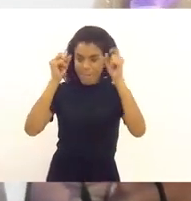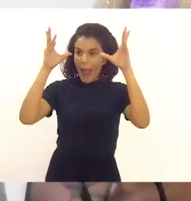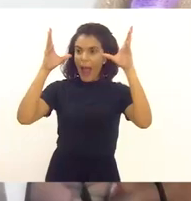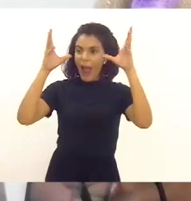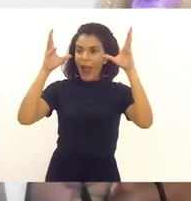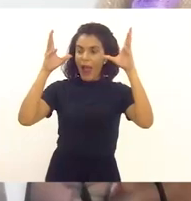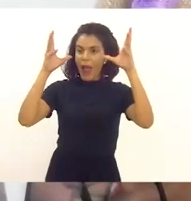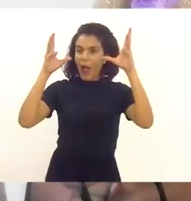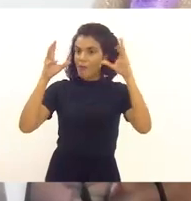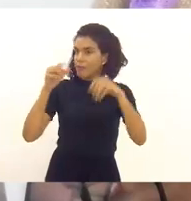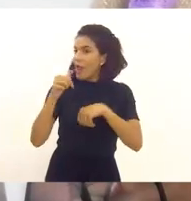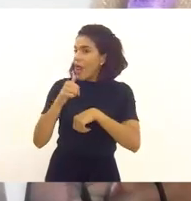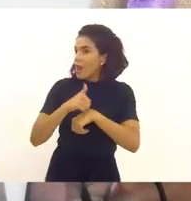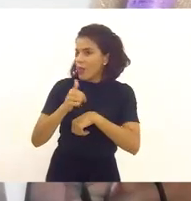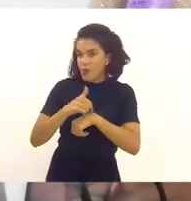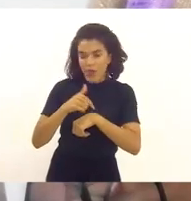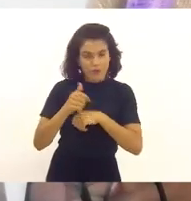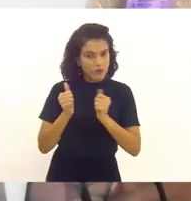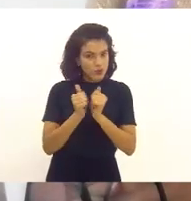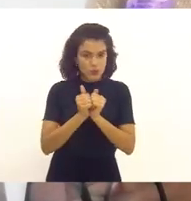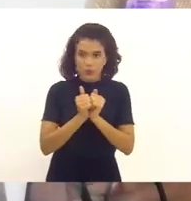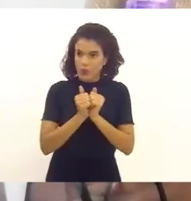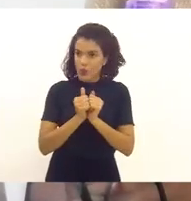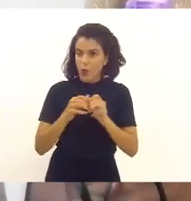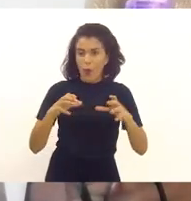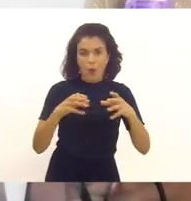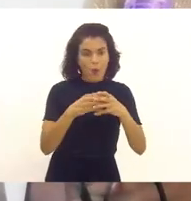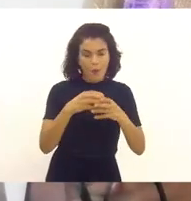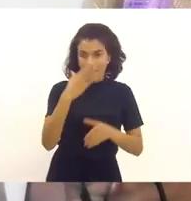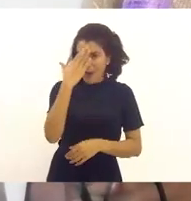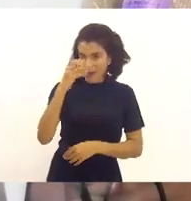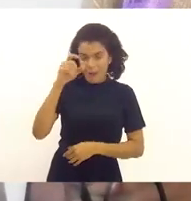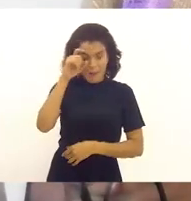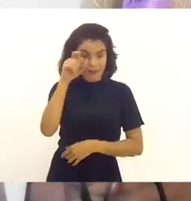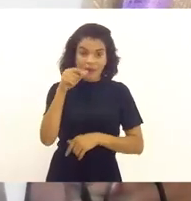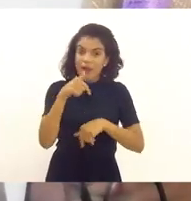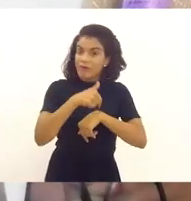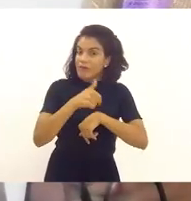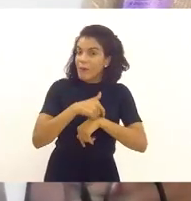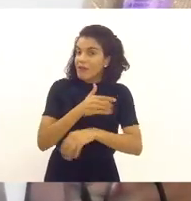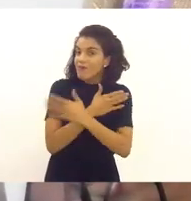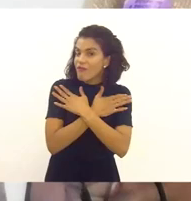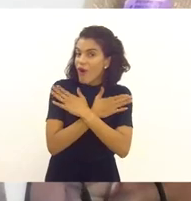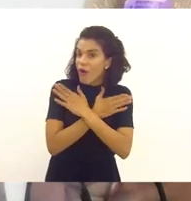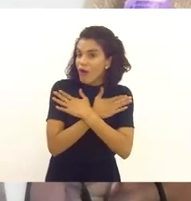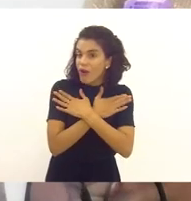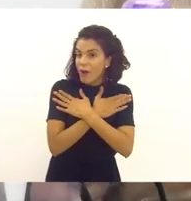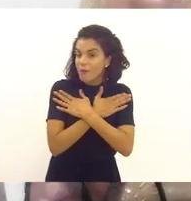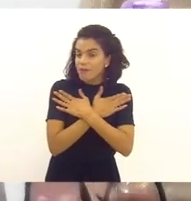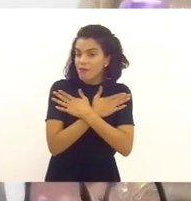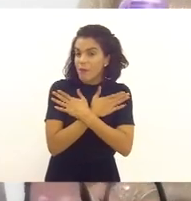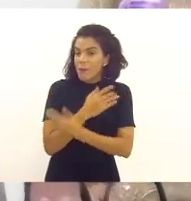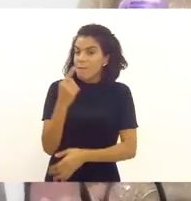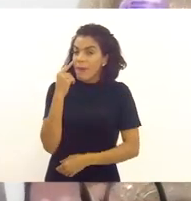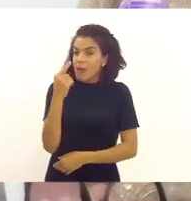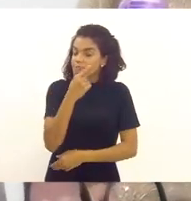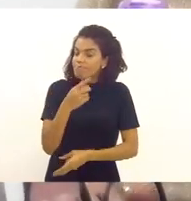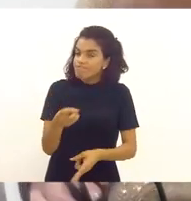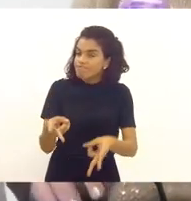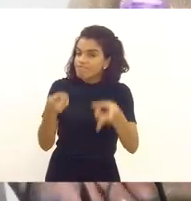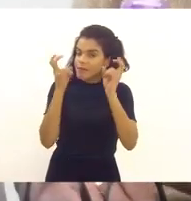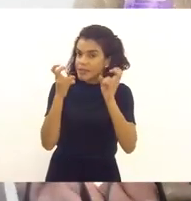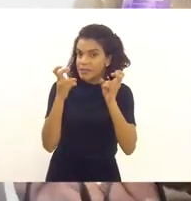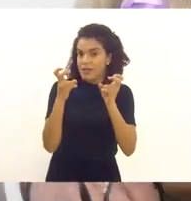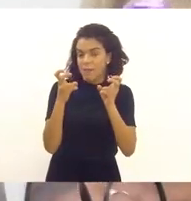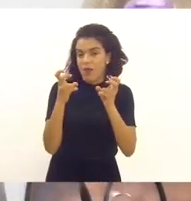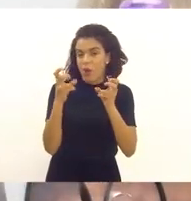falou assim e ela não tava no serviço da Patrulha Maria da Penha ela tava no serviço dela na hora de folga dela mas com esse olhar e é isso que a gente